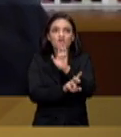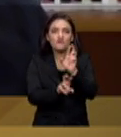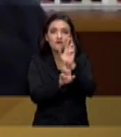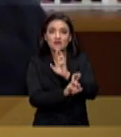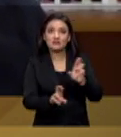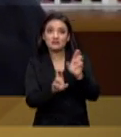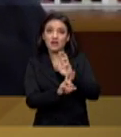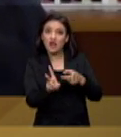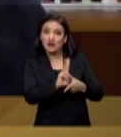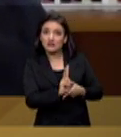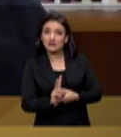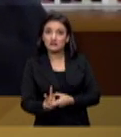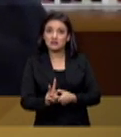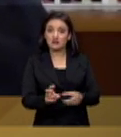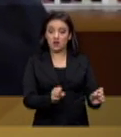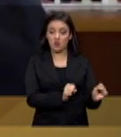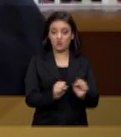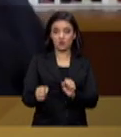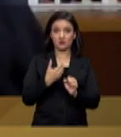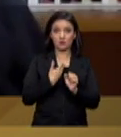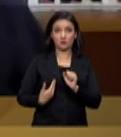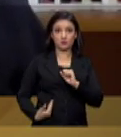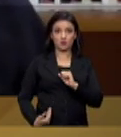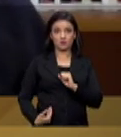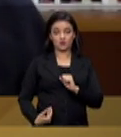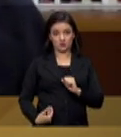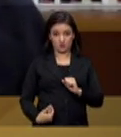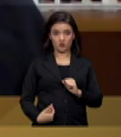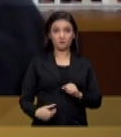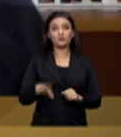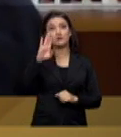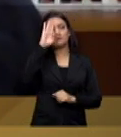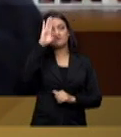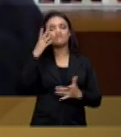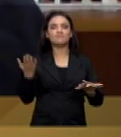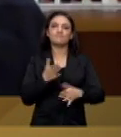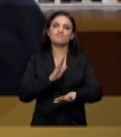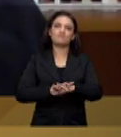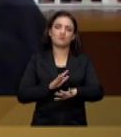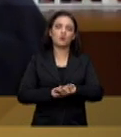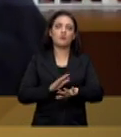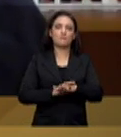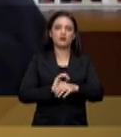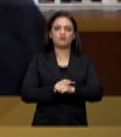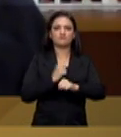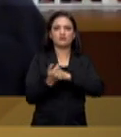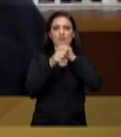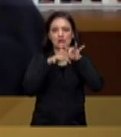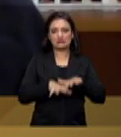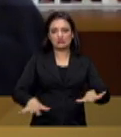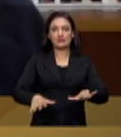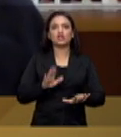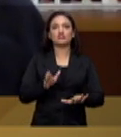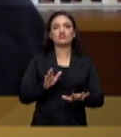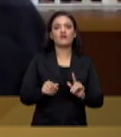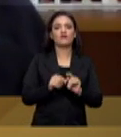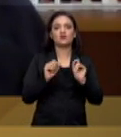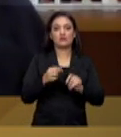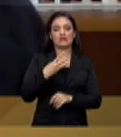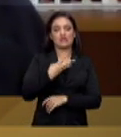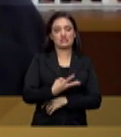no caso específico, diante de uma pandemia que já consumiu